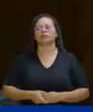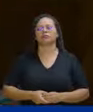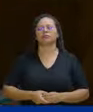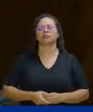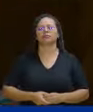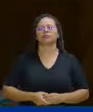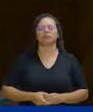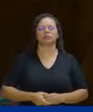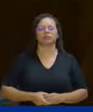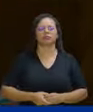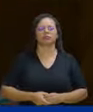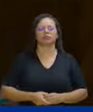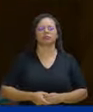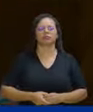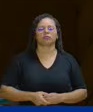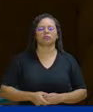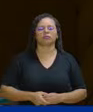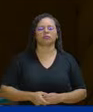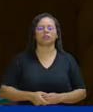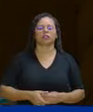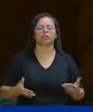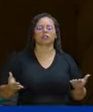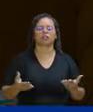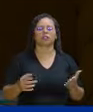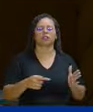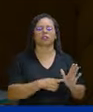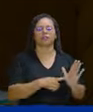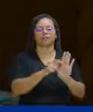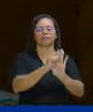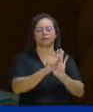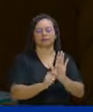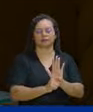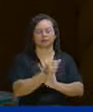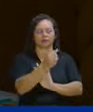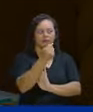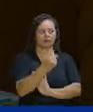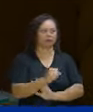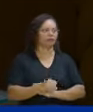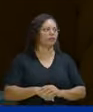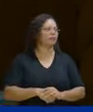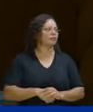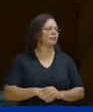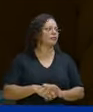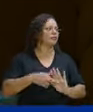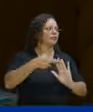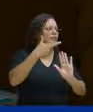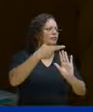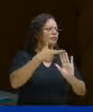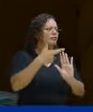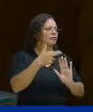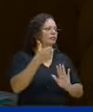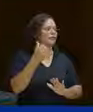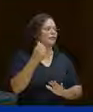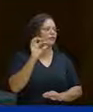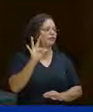Sobre o tema, dispõe o artigo 18, caput, da Resolução TSE